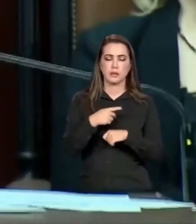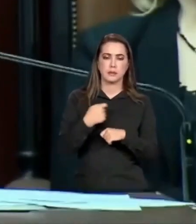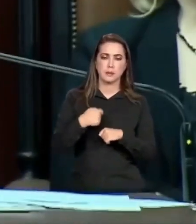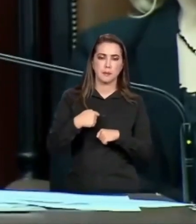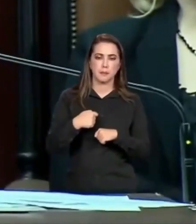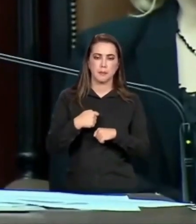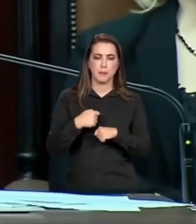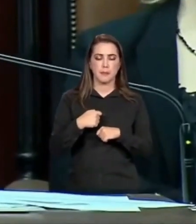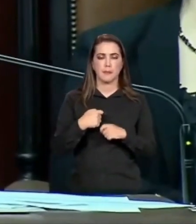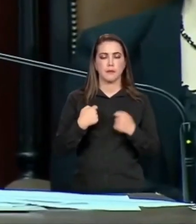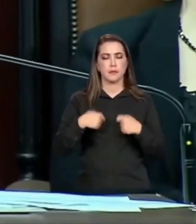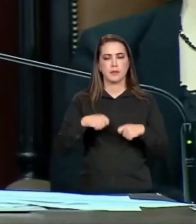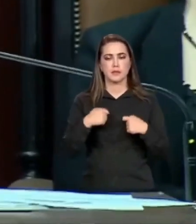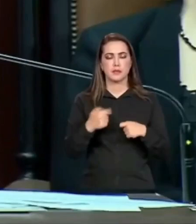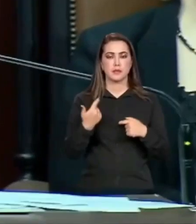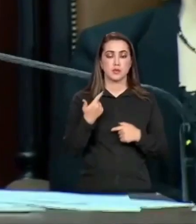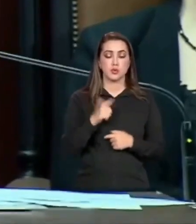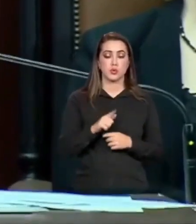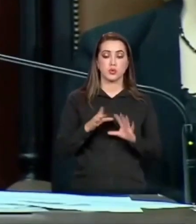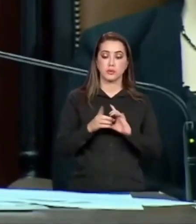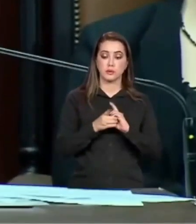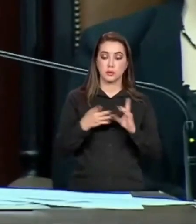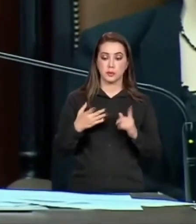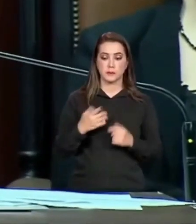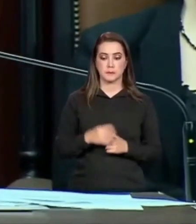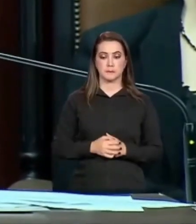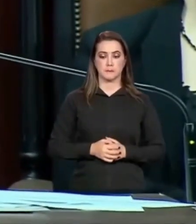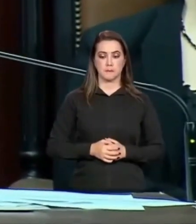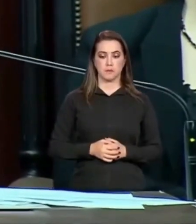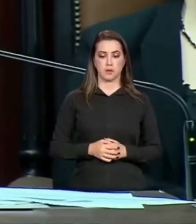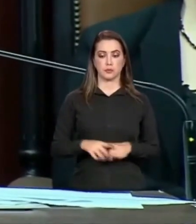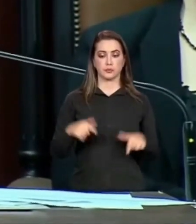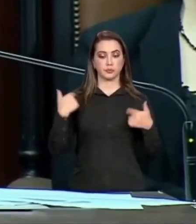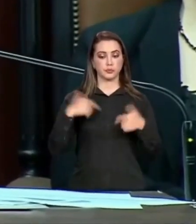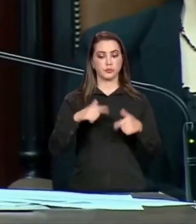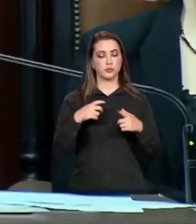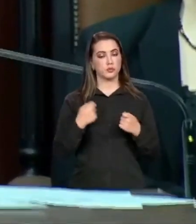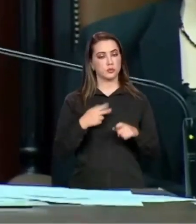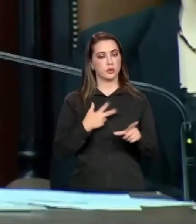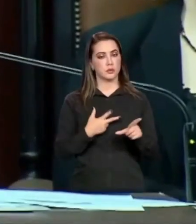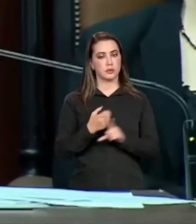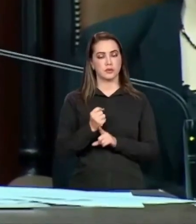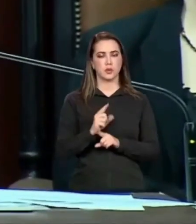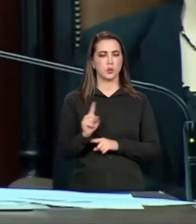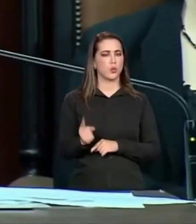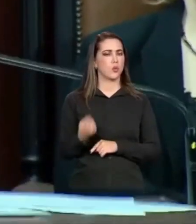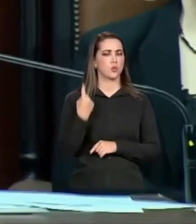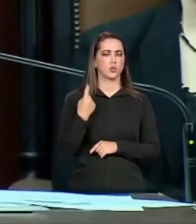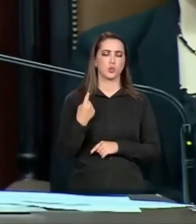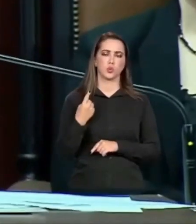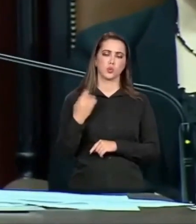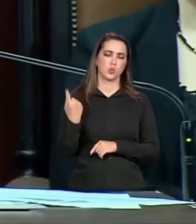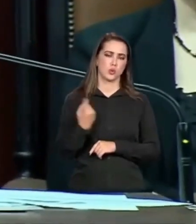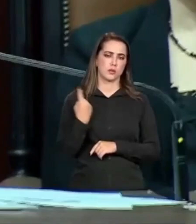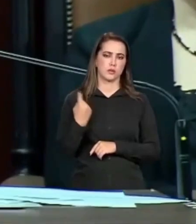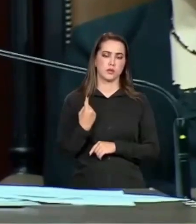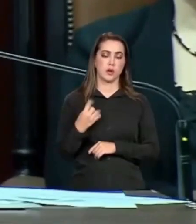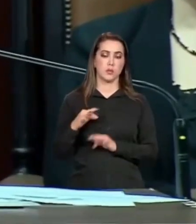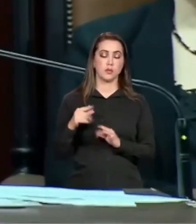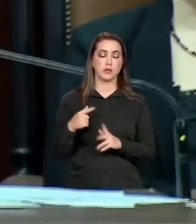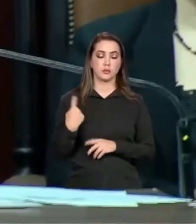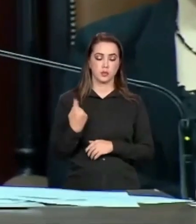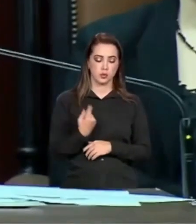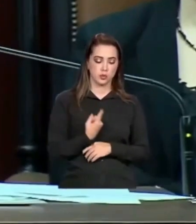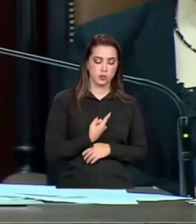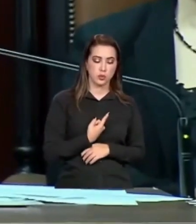firme reafirmação de nossa democracia. É uma batalha a ser vencida não por um, mas por todos os